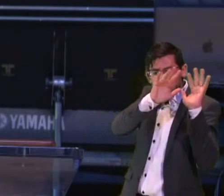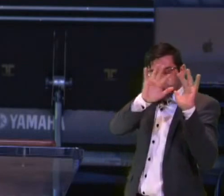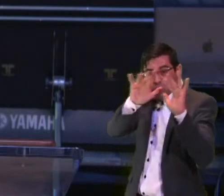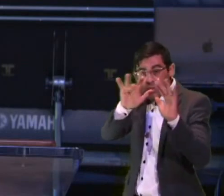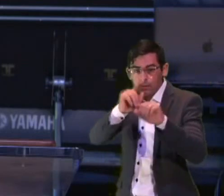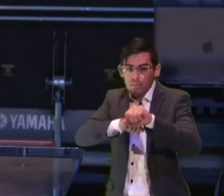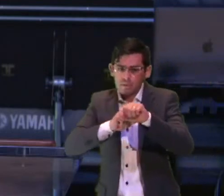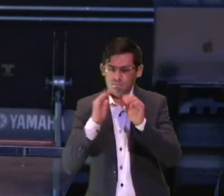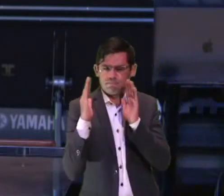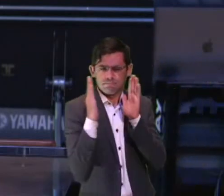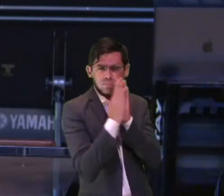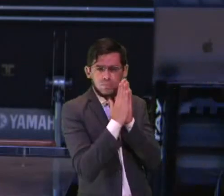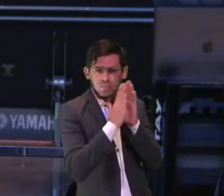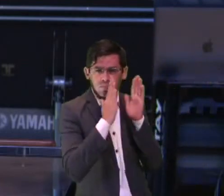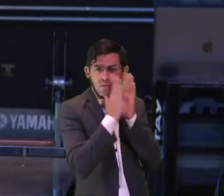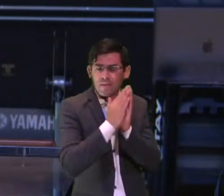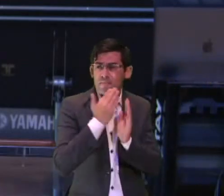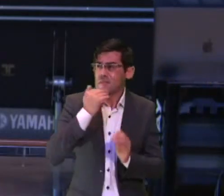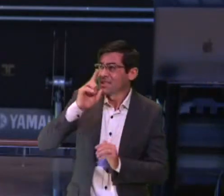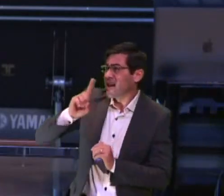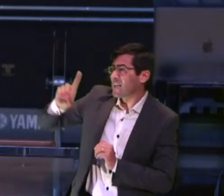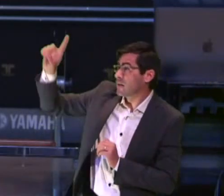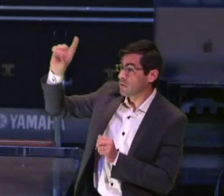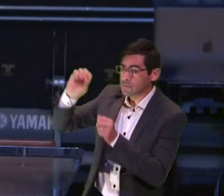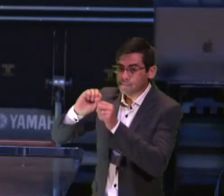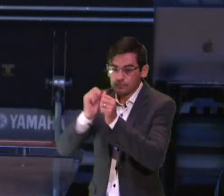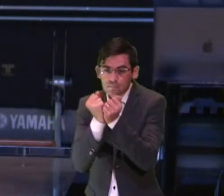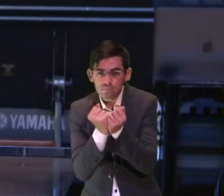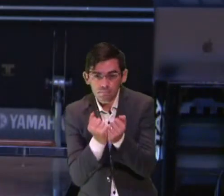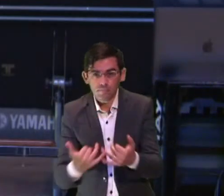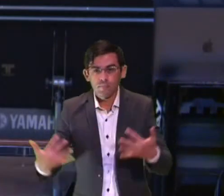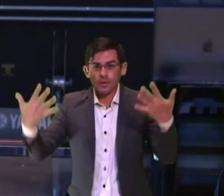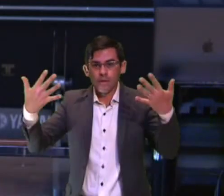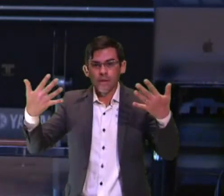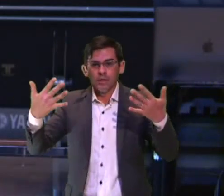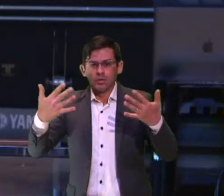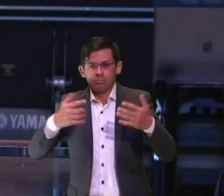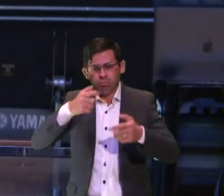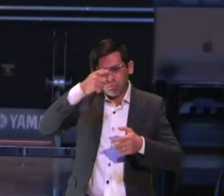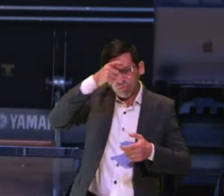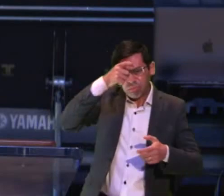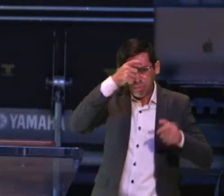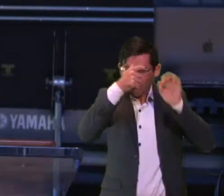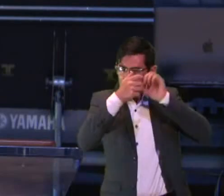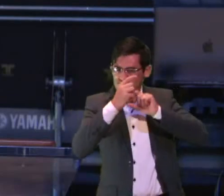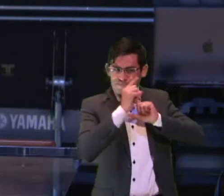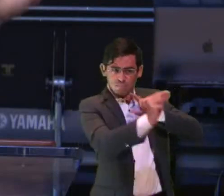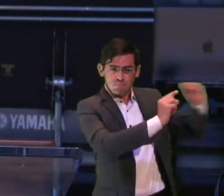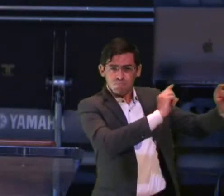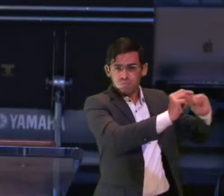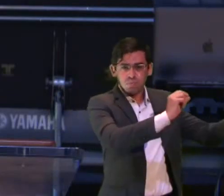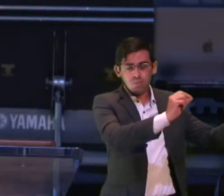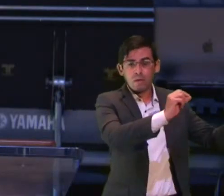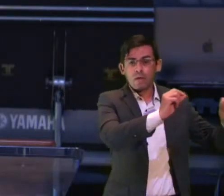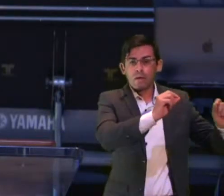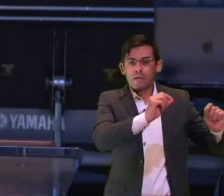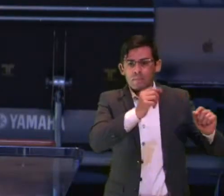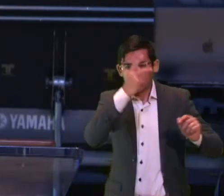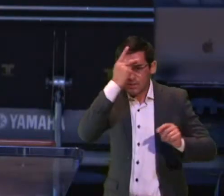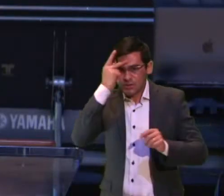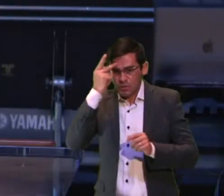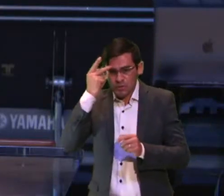ele orava, pedindo a Deus por milagres, espíritos malignos saíam gritando alto,